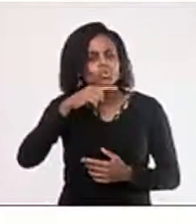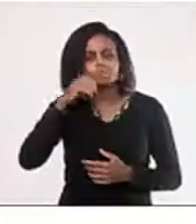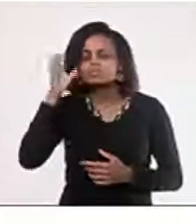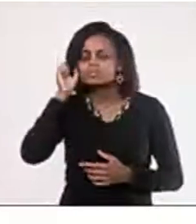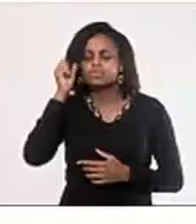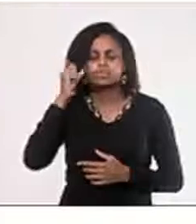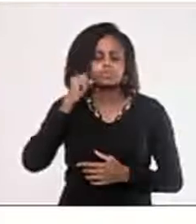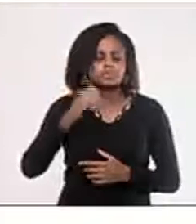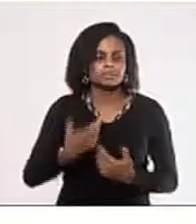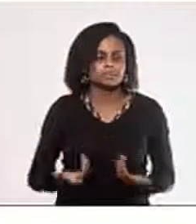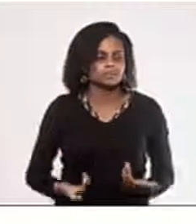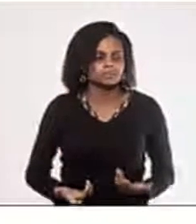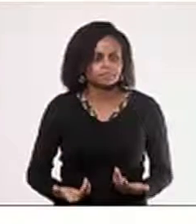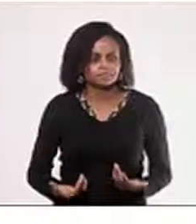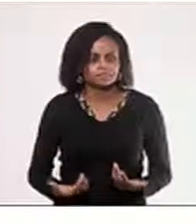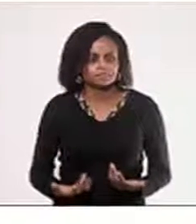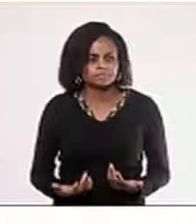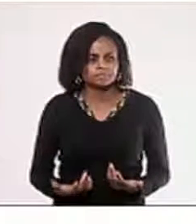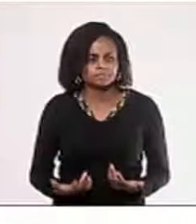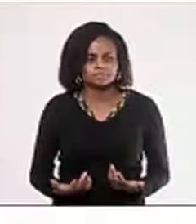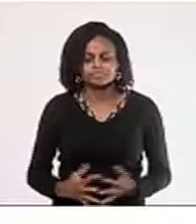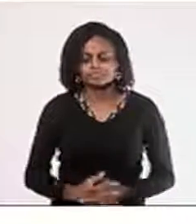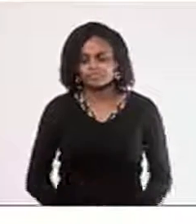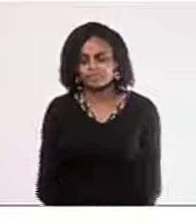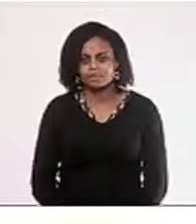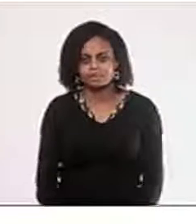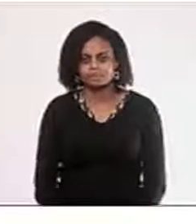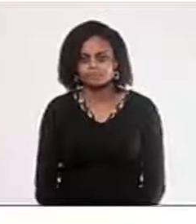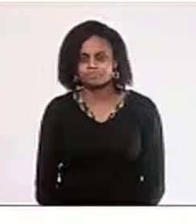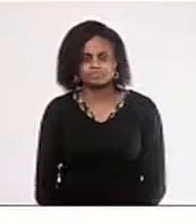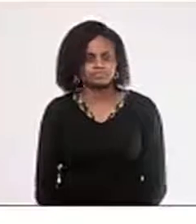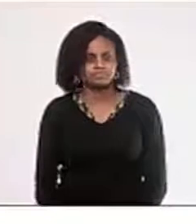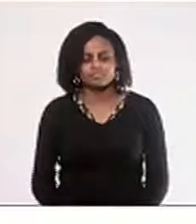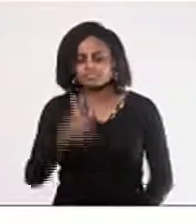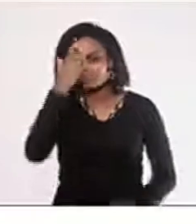teria muita defesa ideológica.